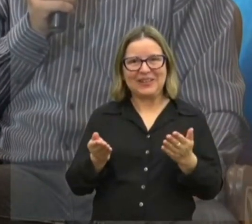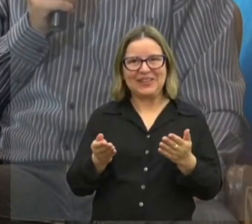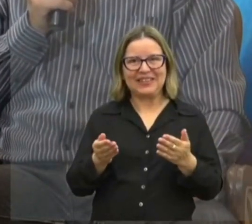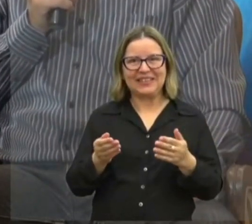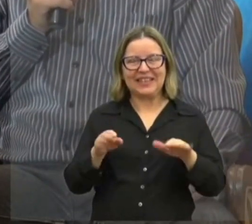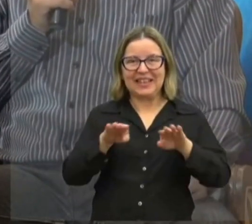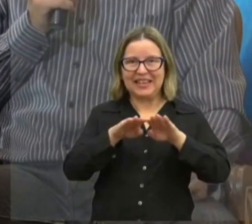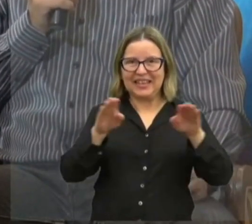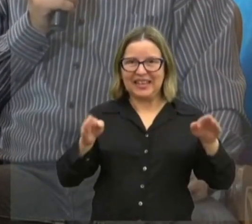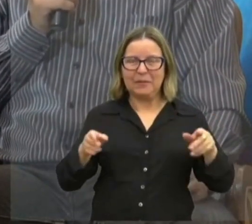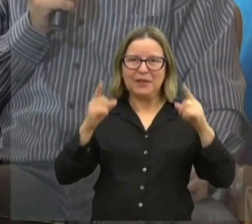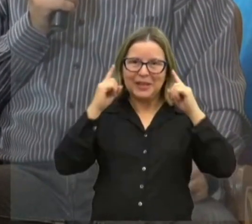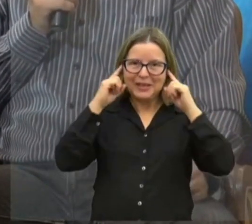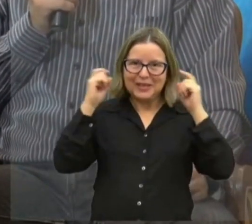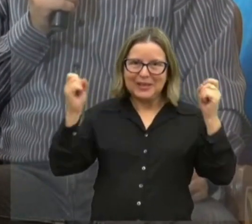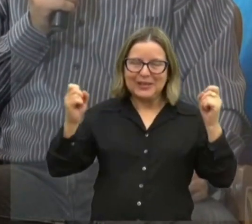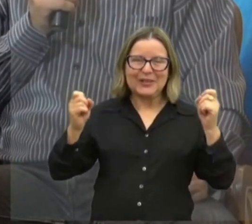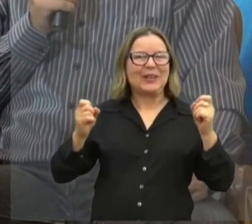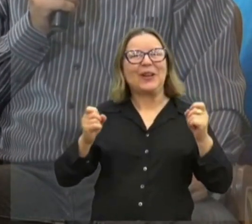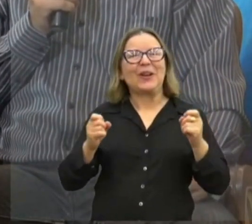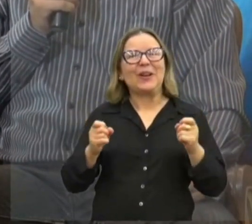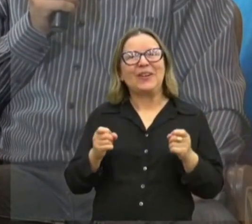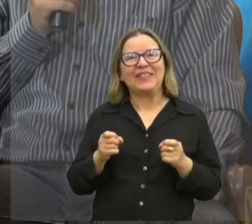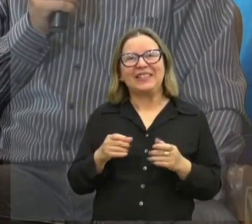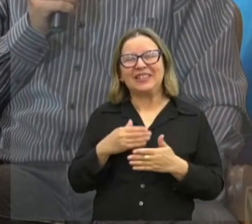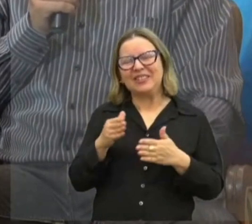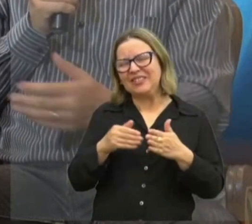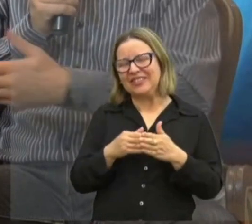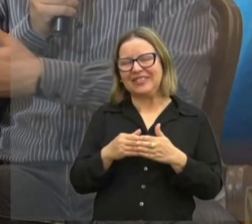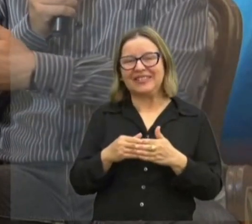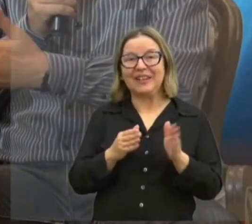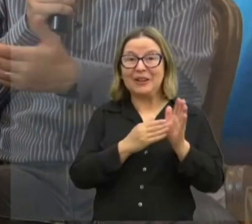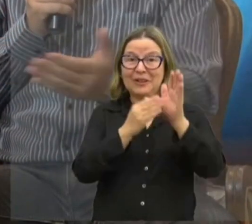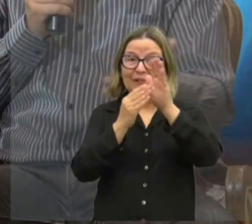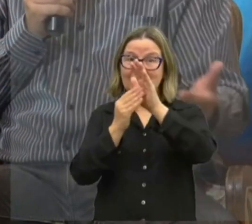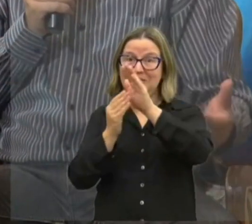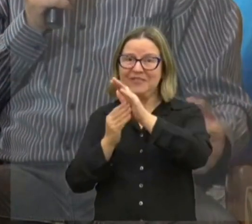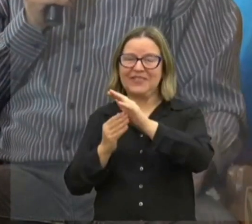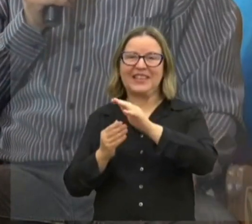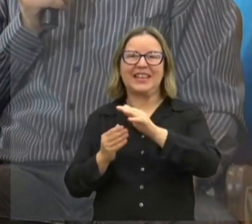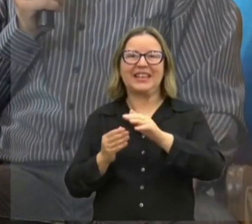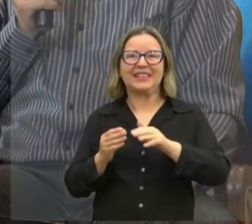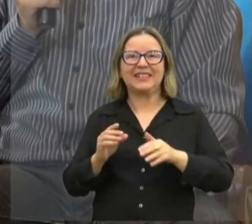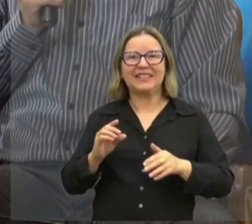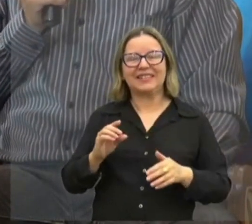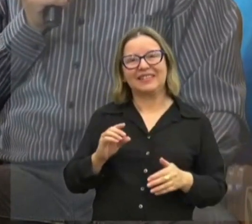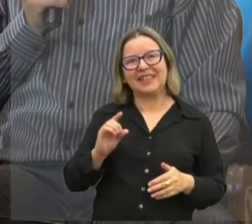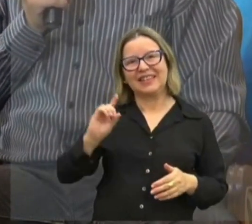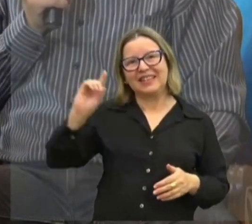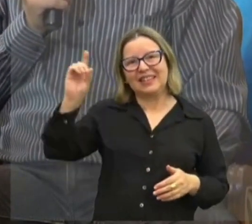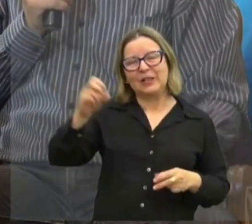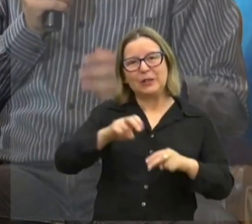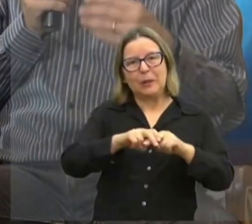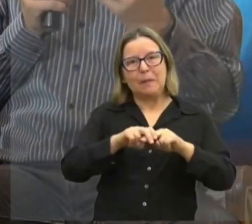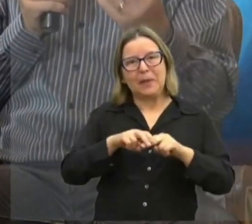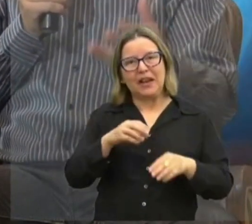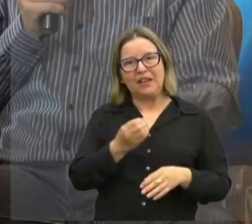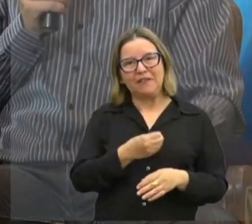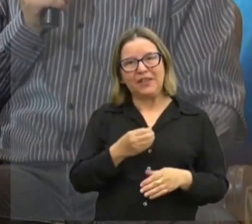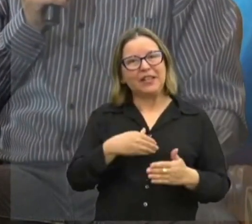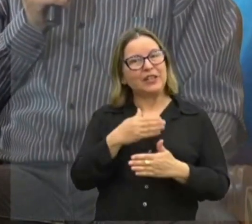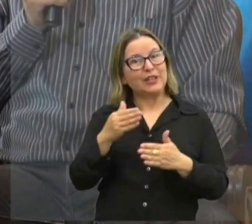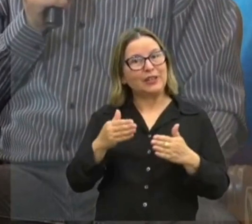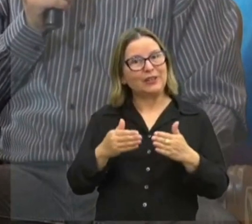câmera. E louvar ao Senhor pela vida desses irmãos também, de todos que têm passado por aqui,